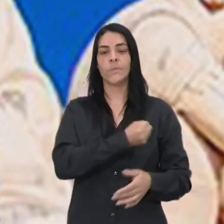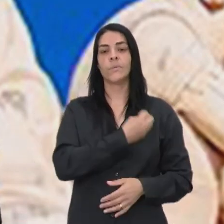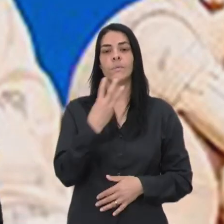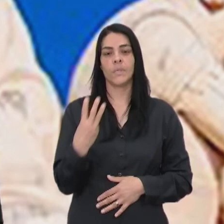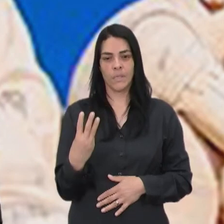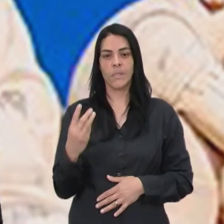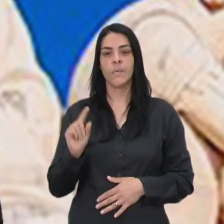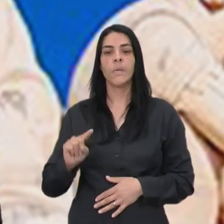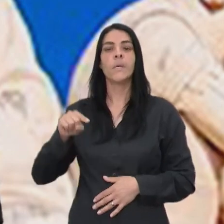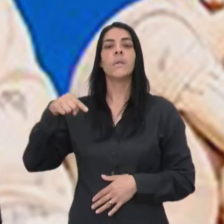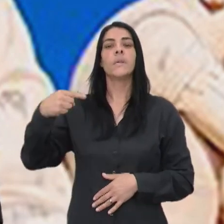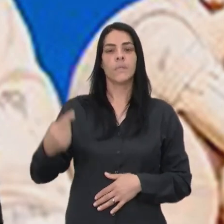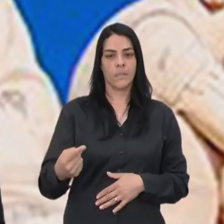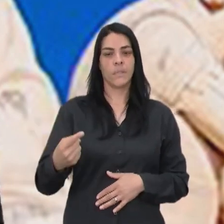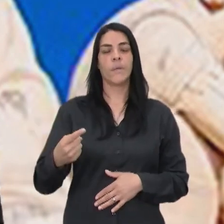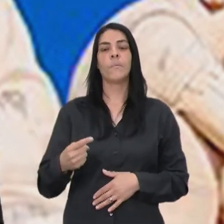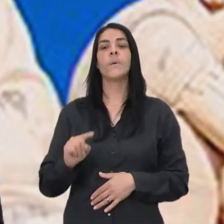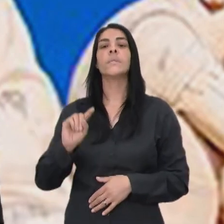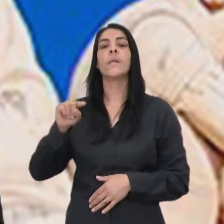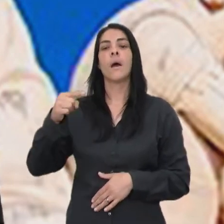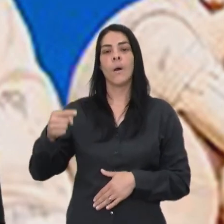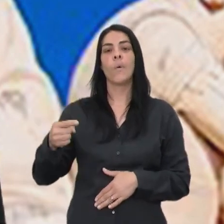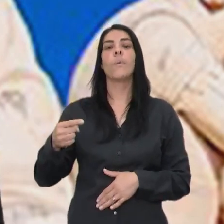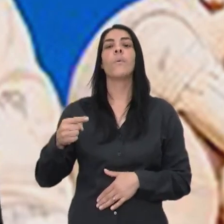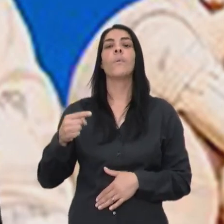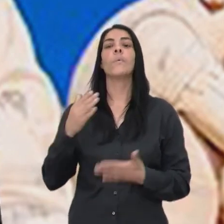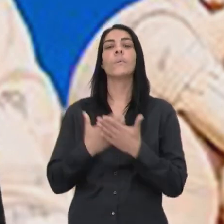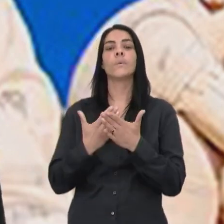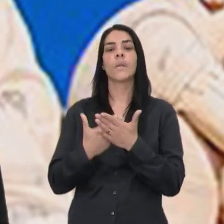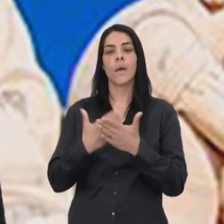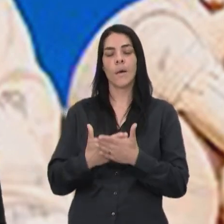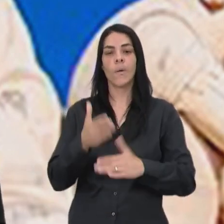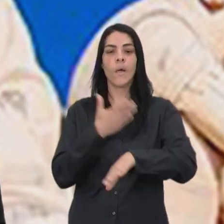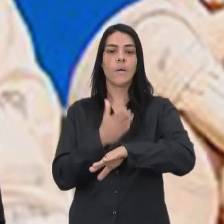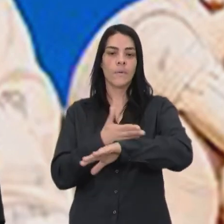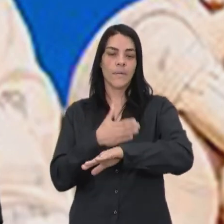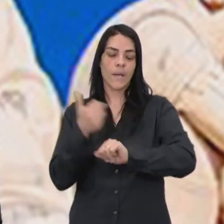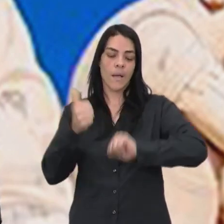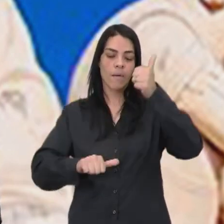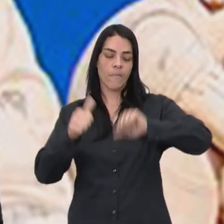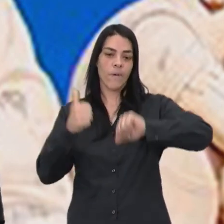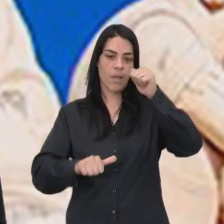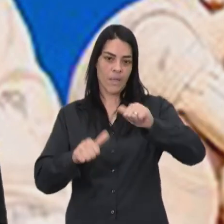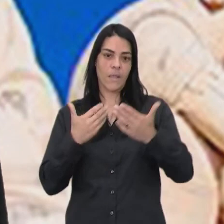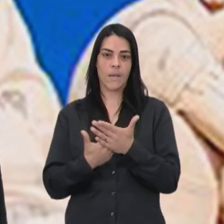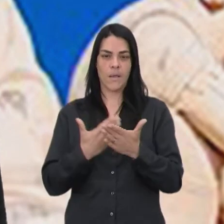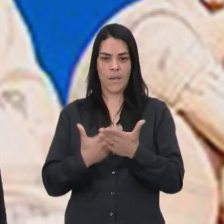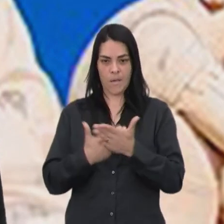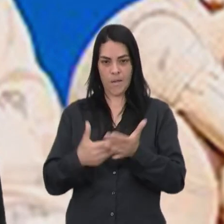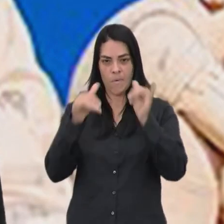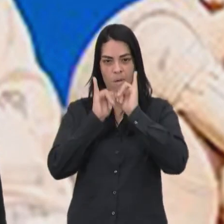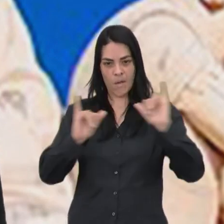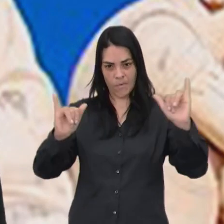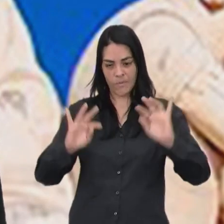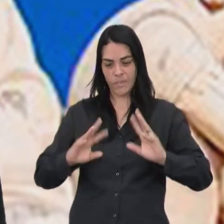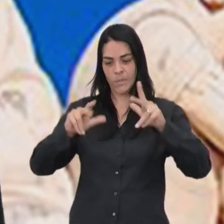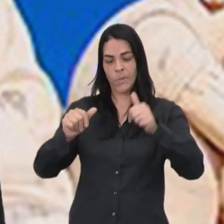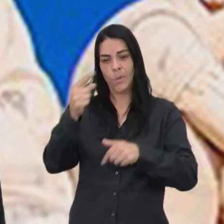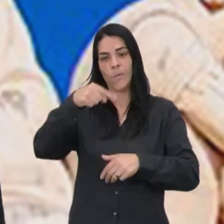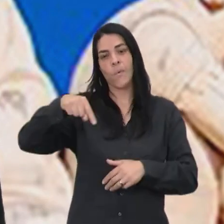vai logo em seguida, né, na próxima aula, para a atividade 4. Então, avaliem essa aula, digam aí o que vocês acharam,